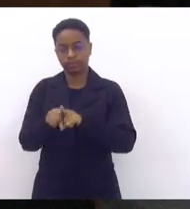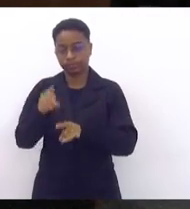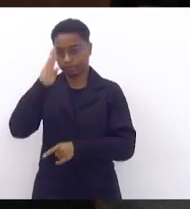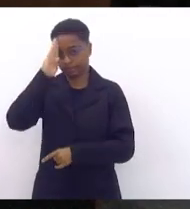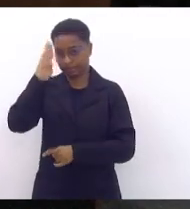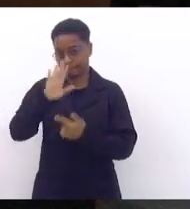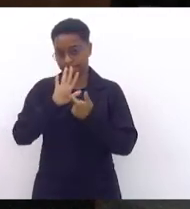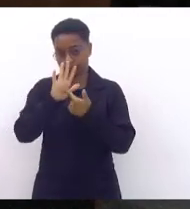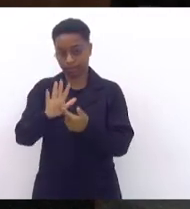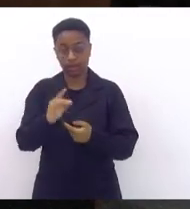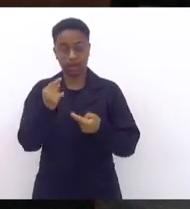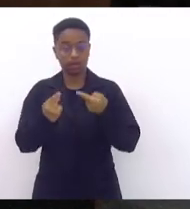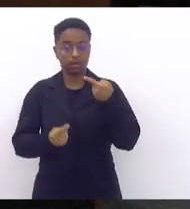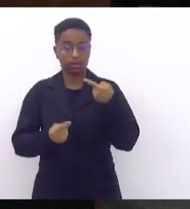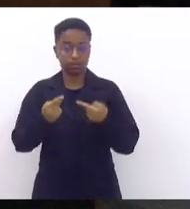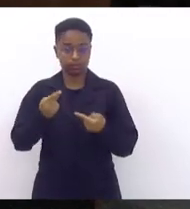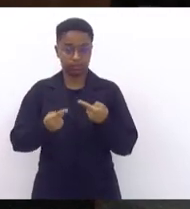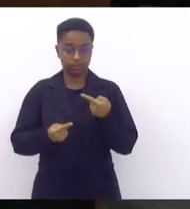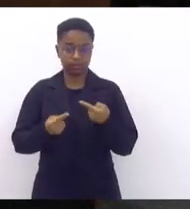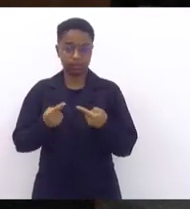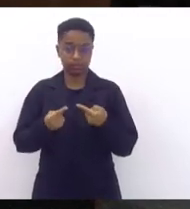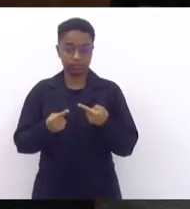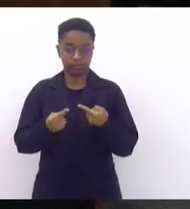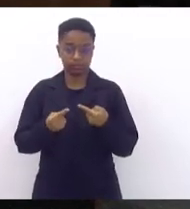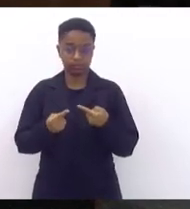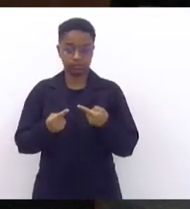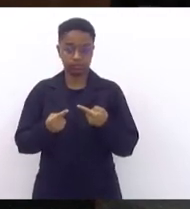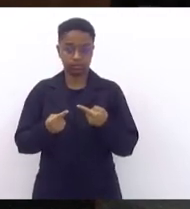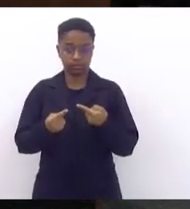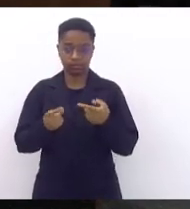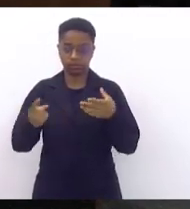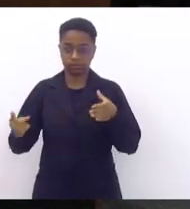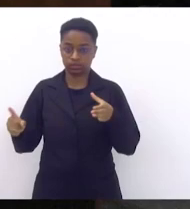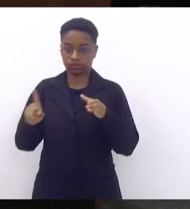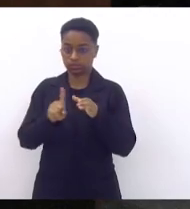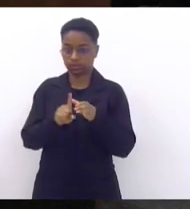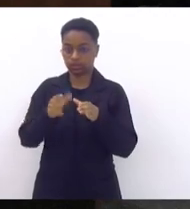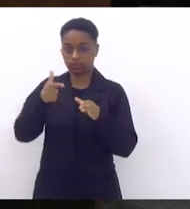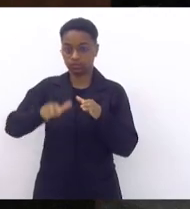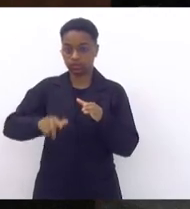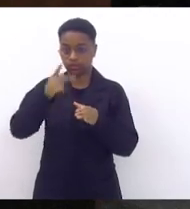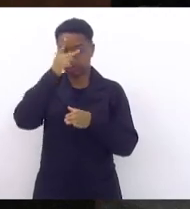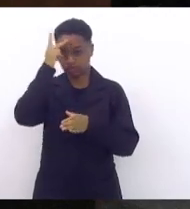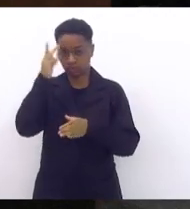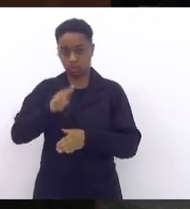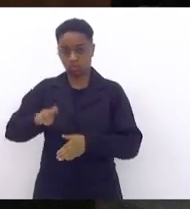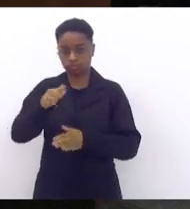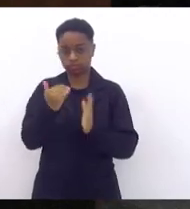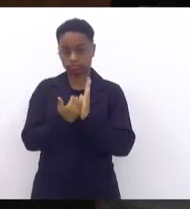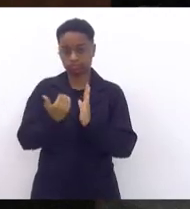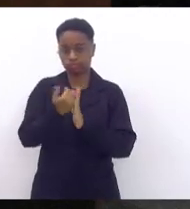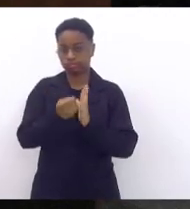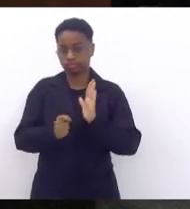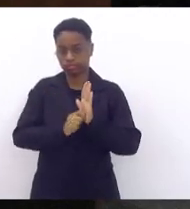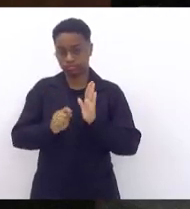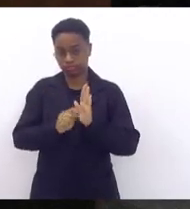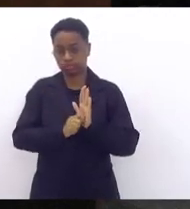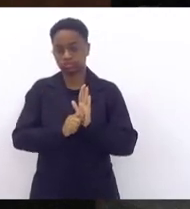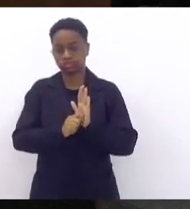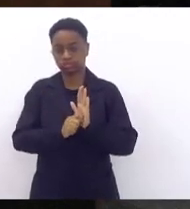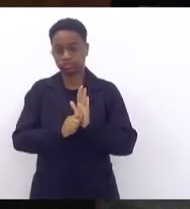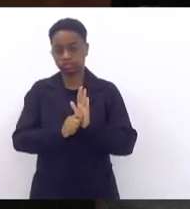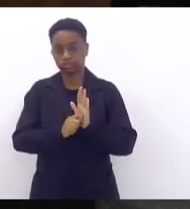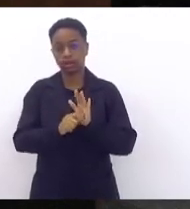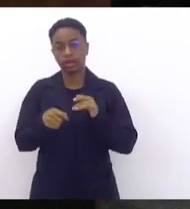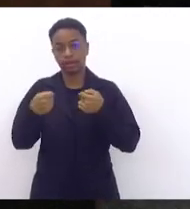que a política de reinserção de pessoas que fazem o uso abusivo de substâncias